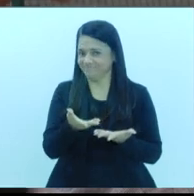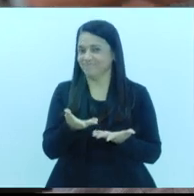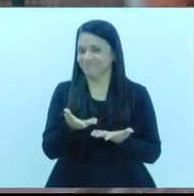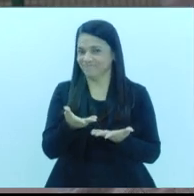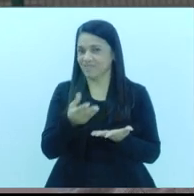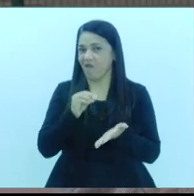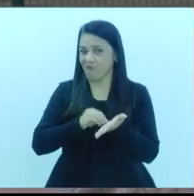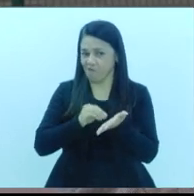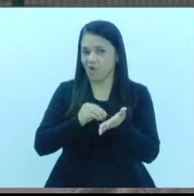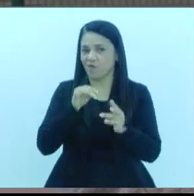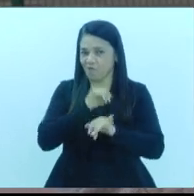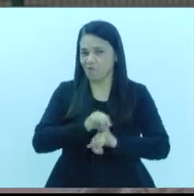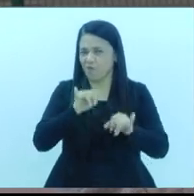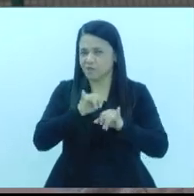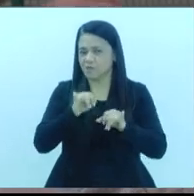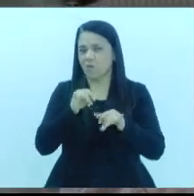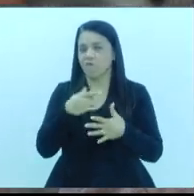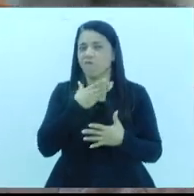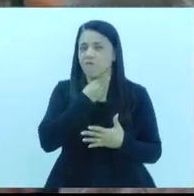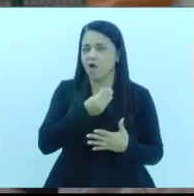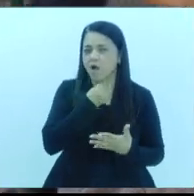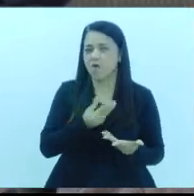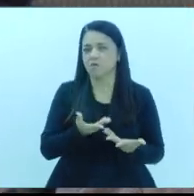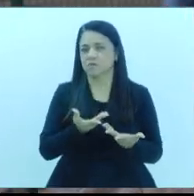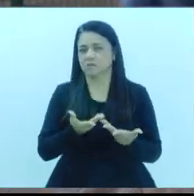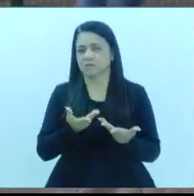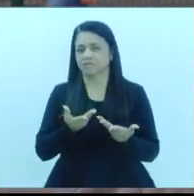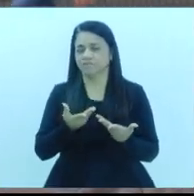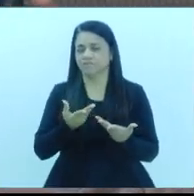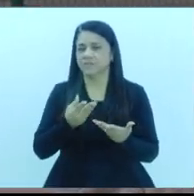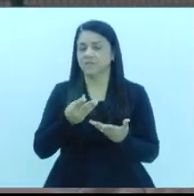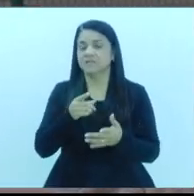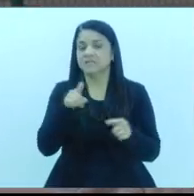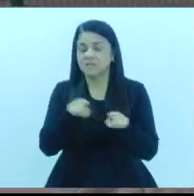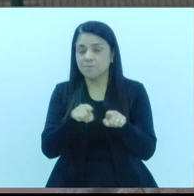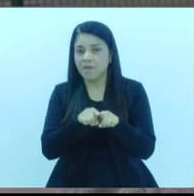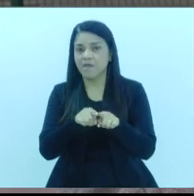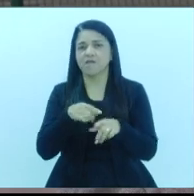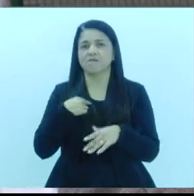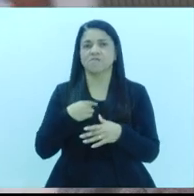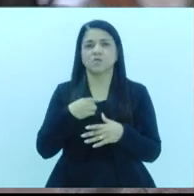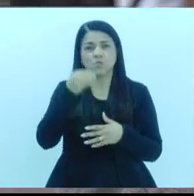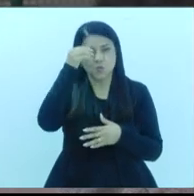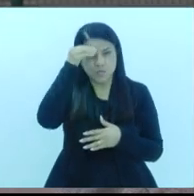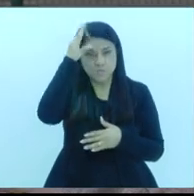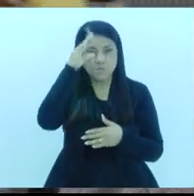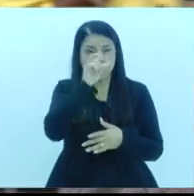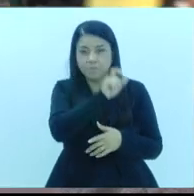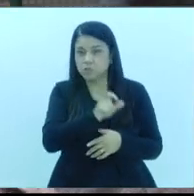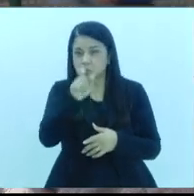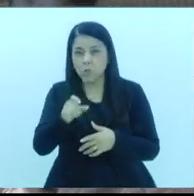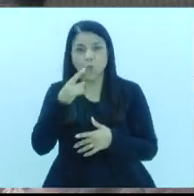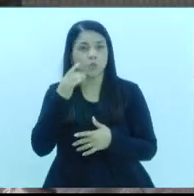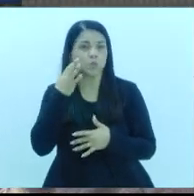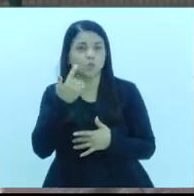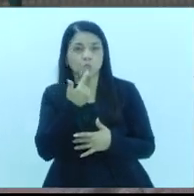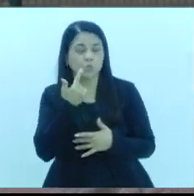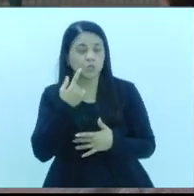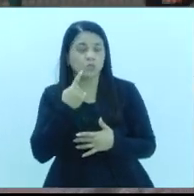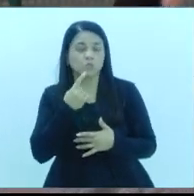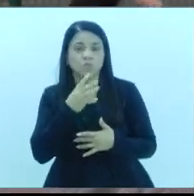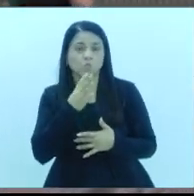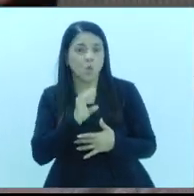o problema da desinformação vai além da falta de conhecimento das pessoas, mas abrange as estruturas que promovem esse